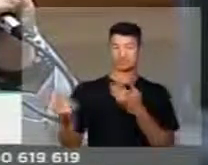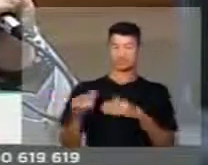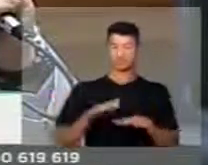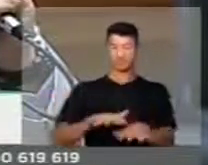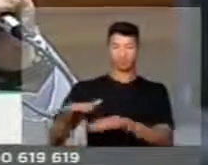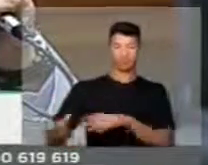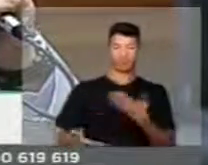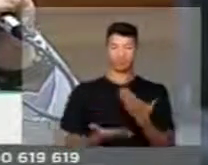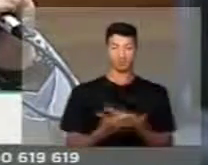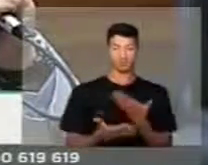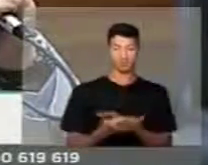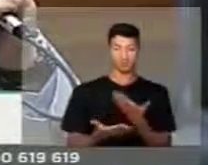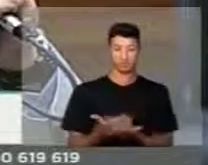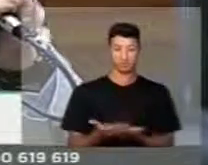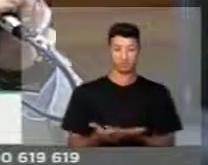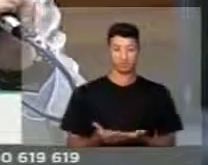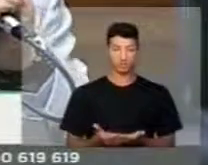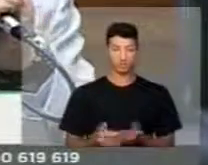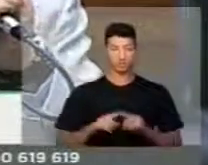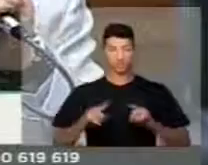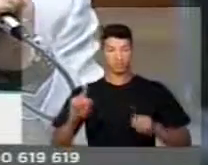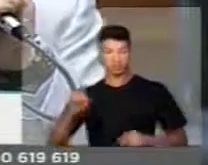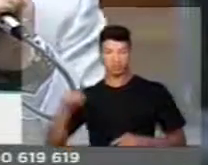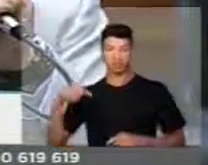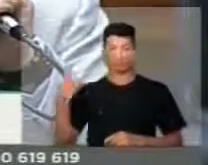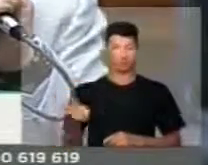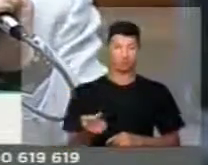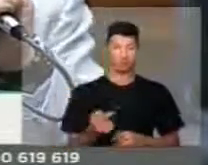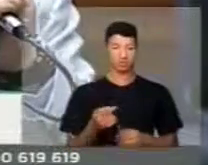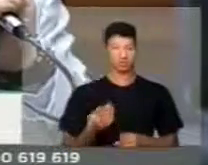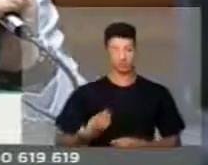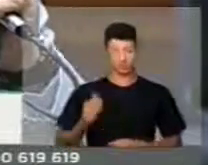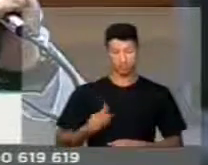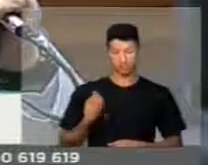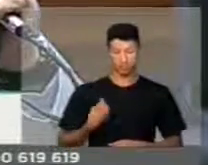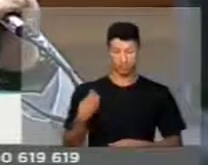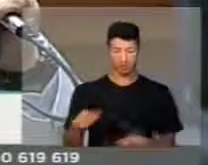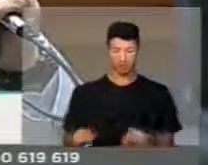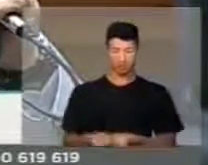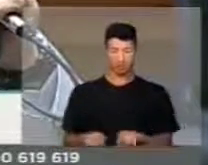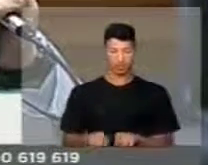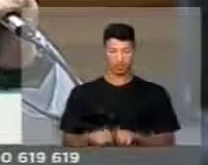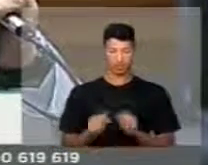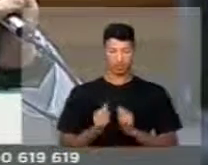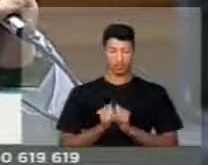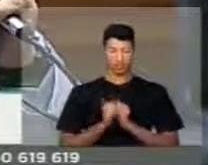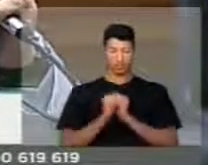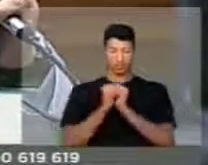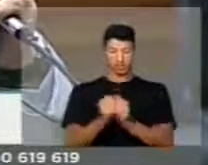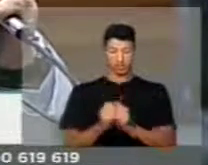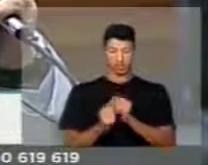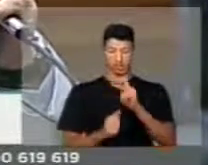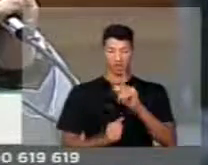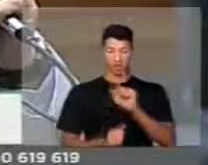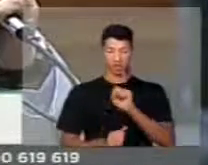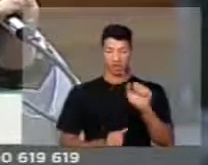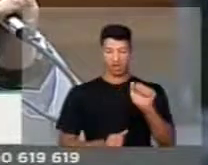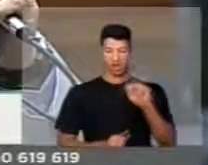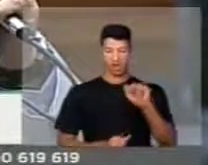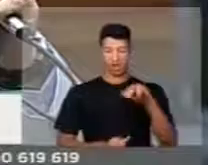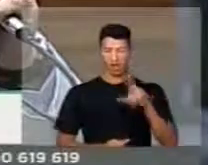movimento estudantil. Mas depois convivi com Passarinho